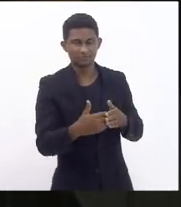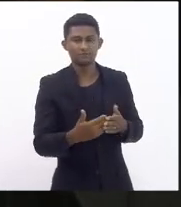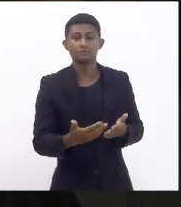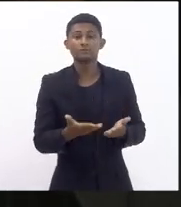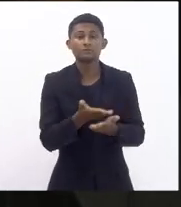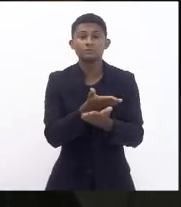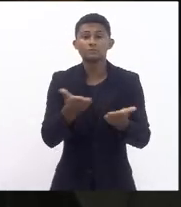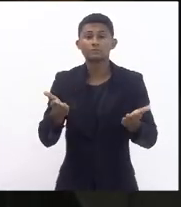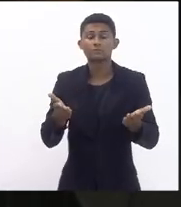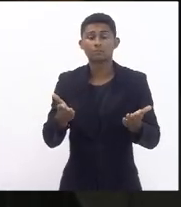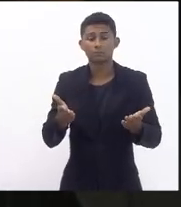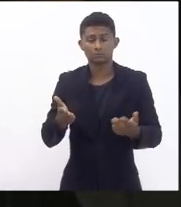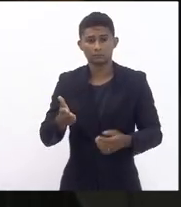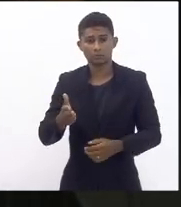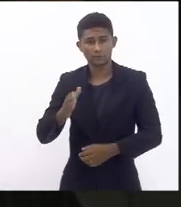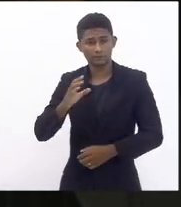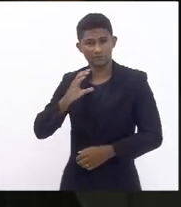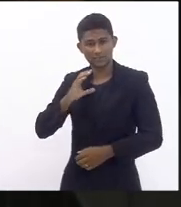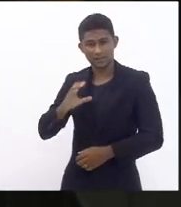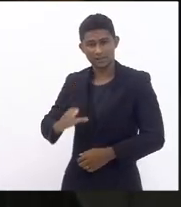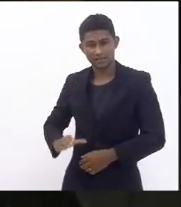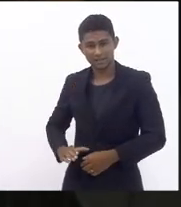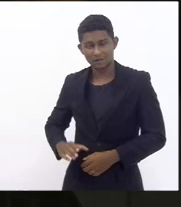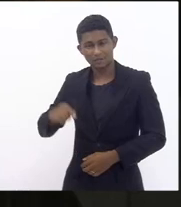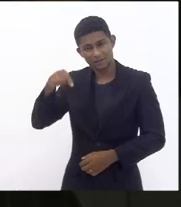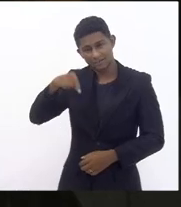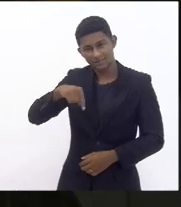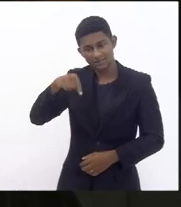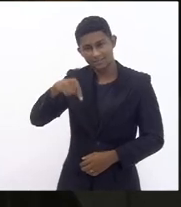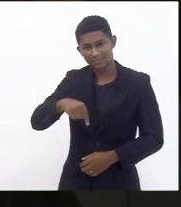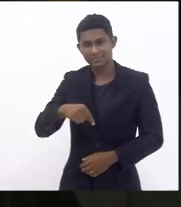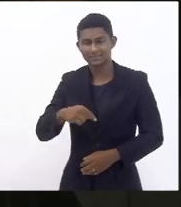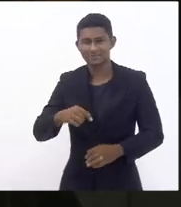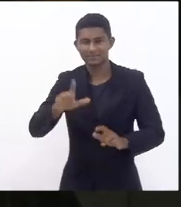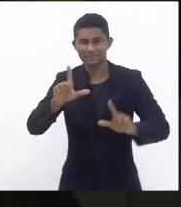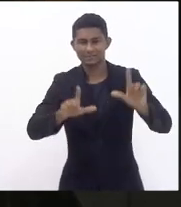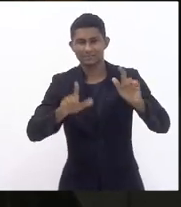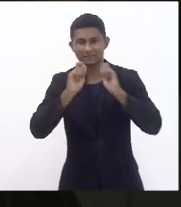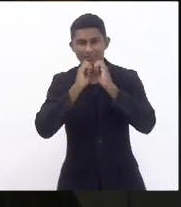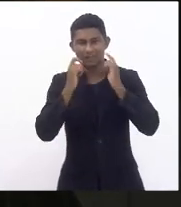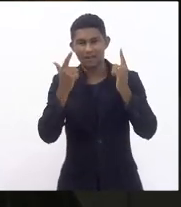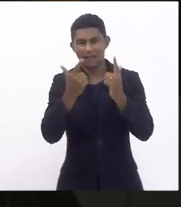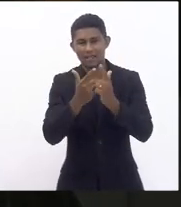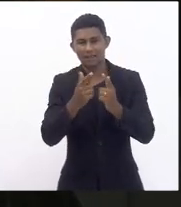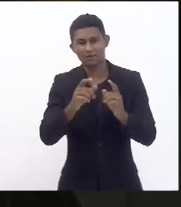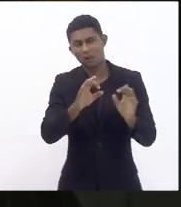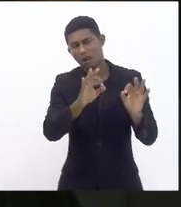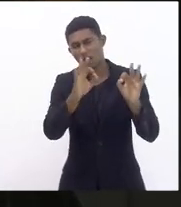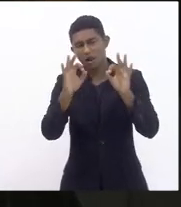cidadãs e cidadãos que nos acompanham pela TV Alerj, nos seguem pelas redes sociais,